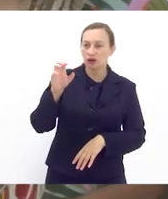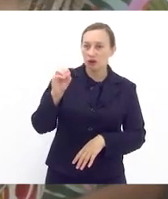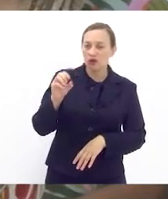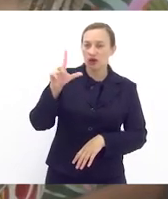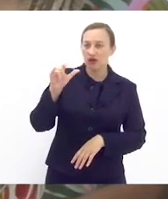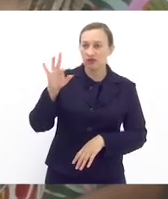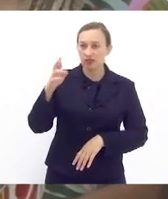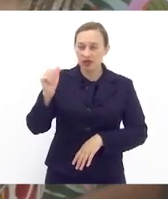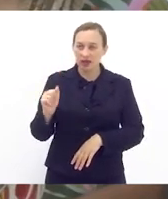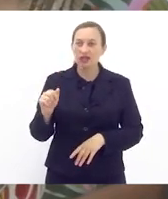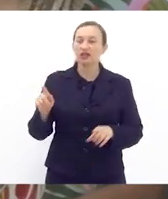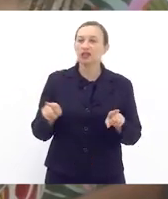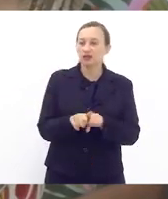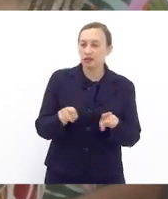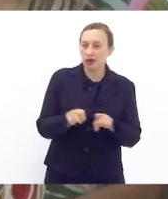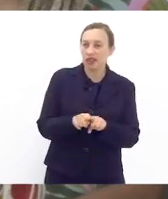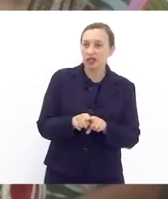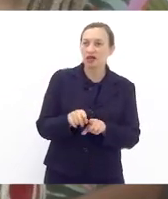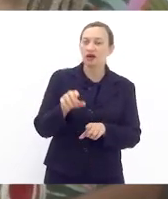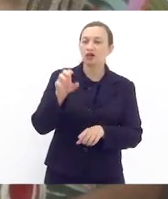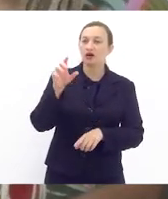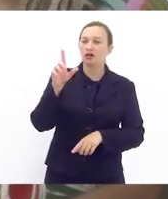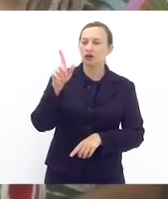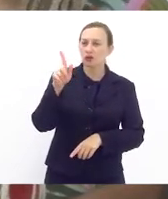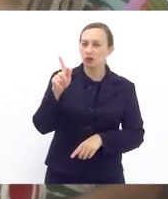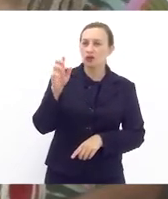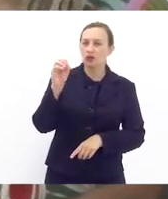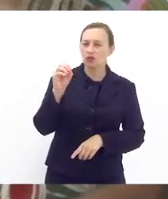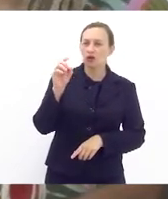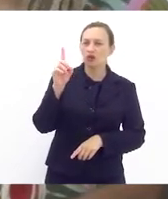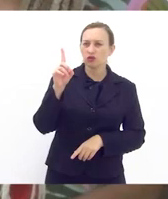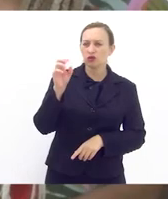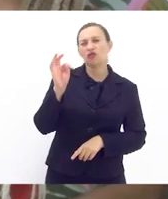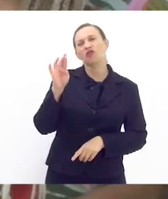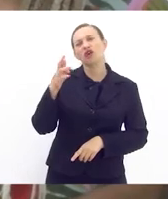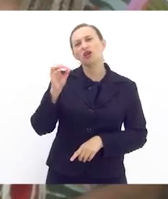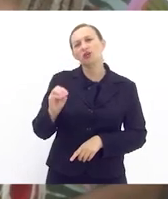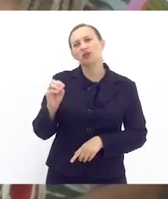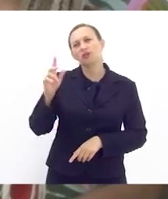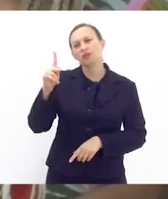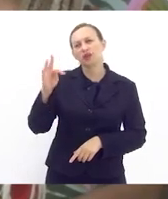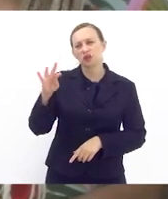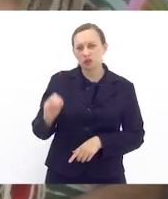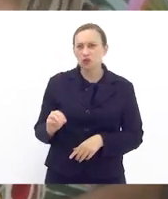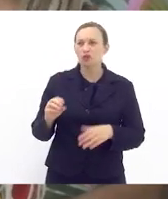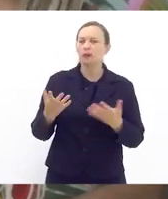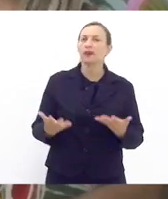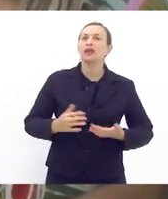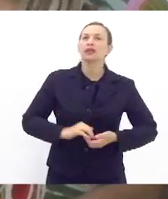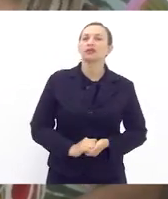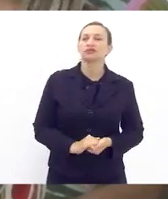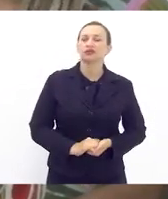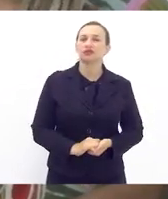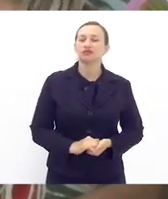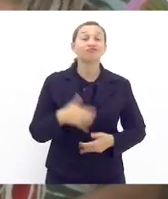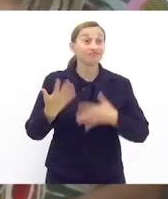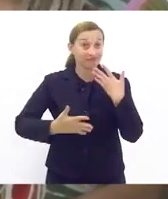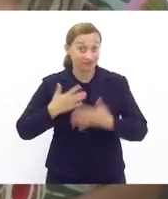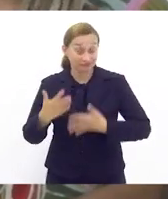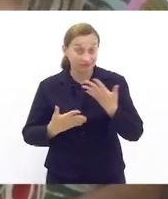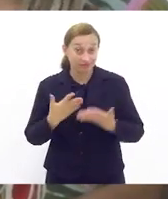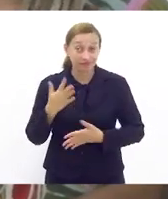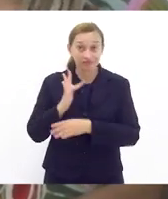Godofredo pinto que aqui se faz presente e com muita alegria